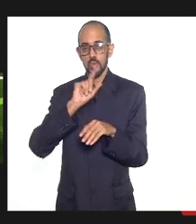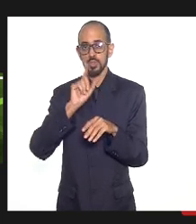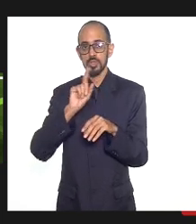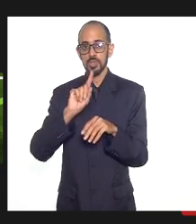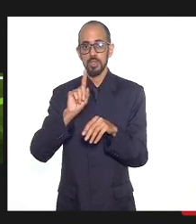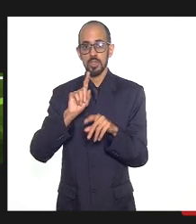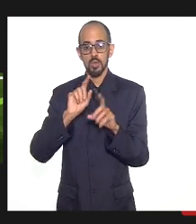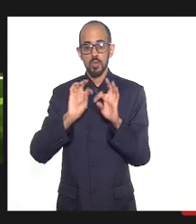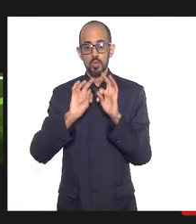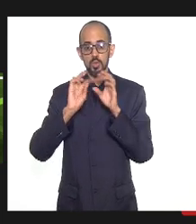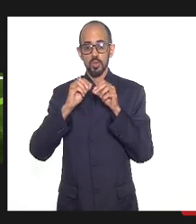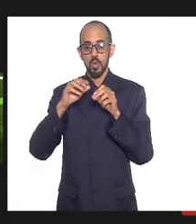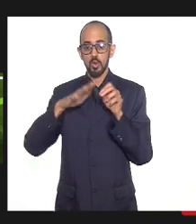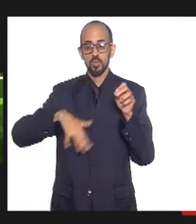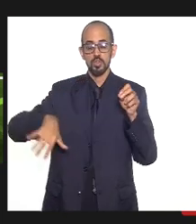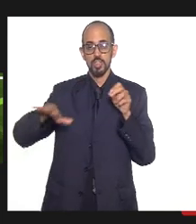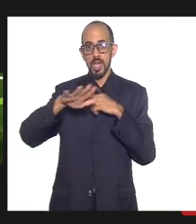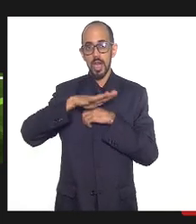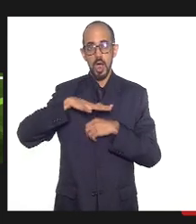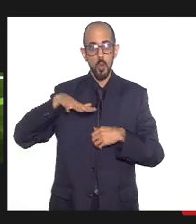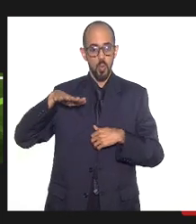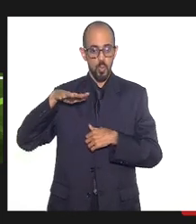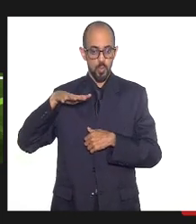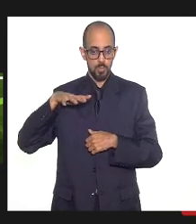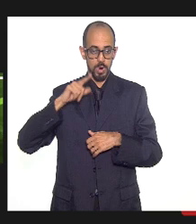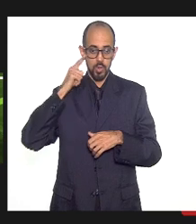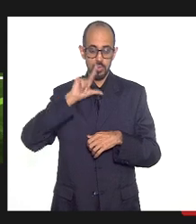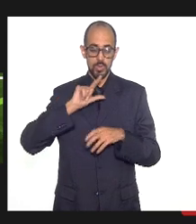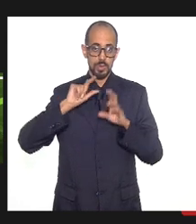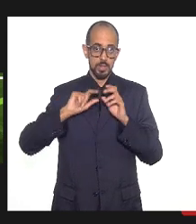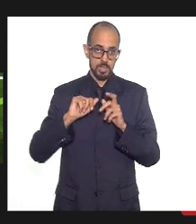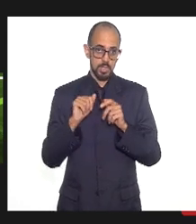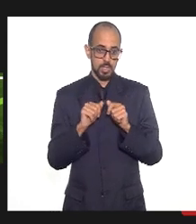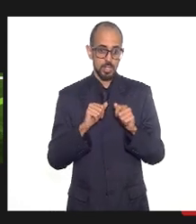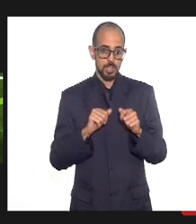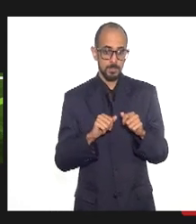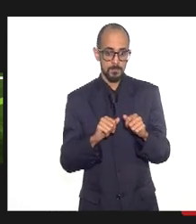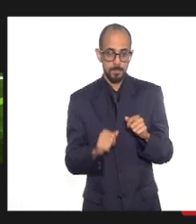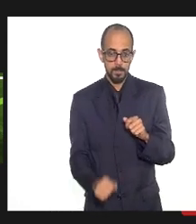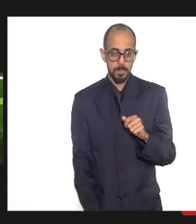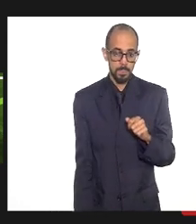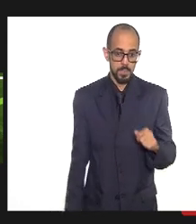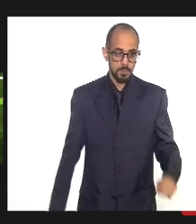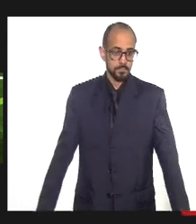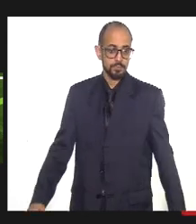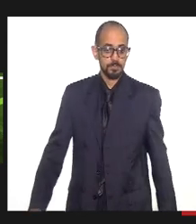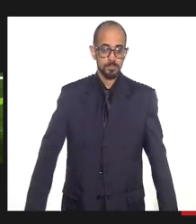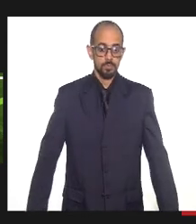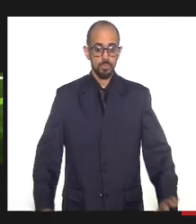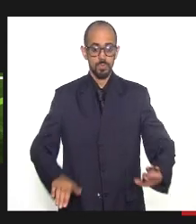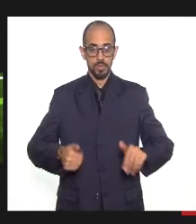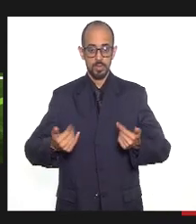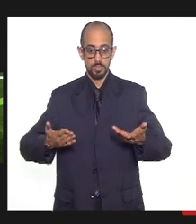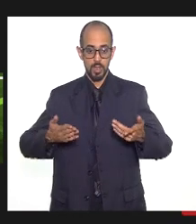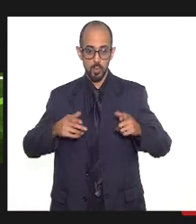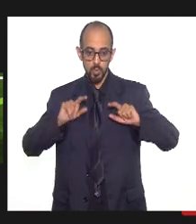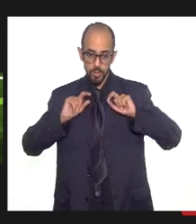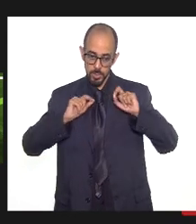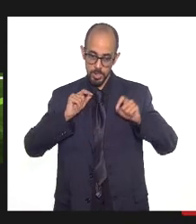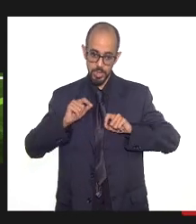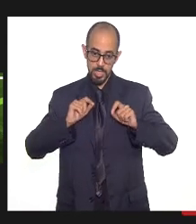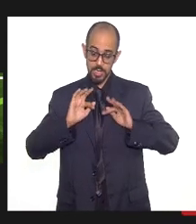o Bracuí como quilombo, assim, como para colocar no território, sei que você está entendendo. Mas é assim, essas partes,